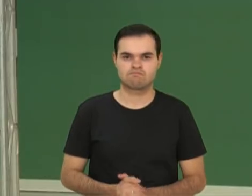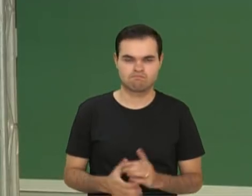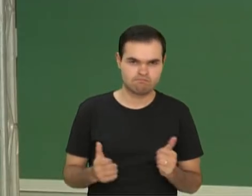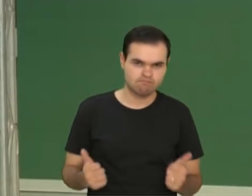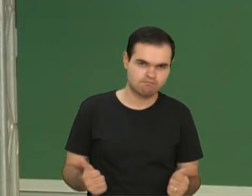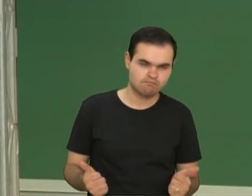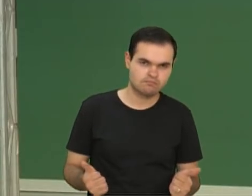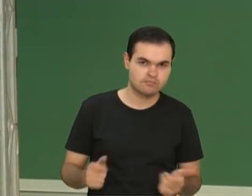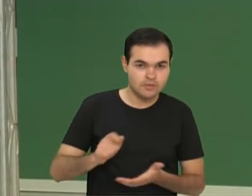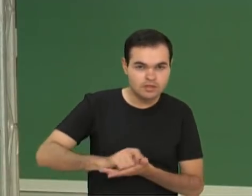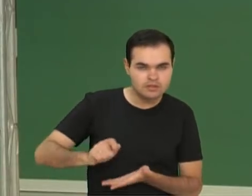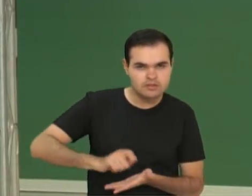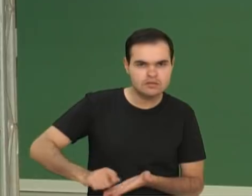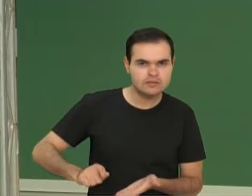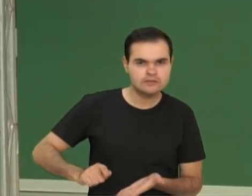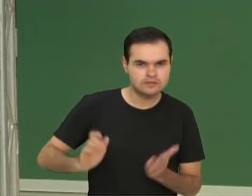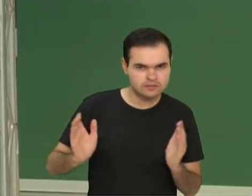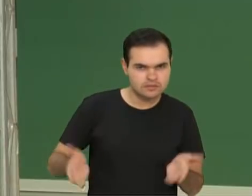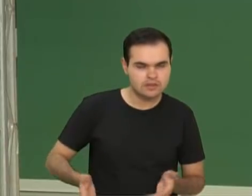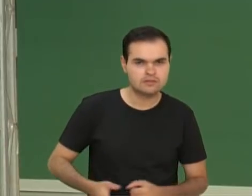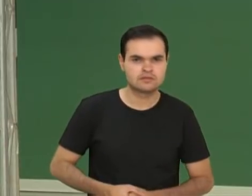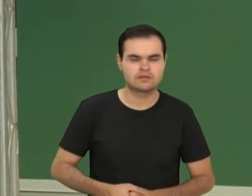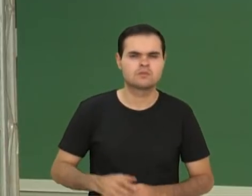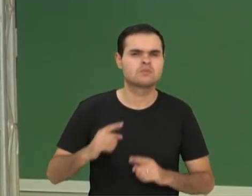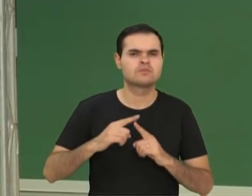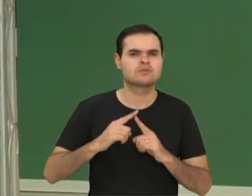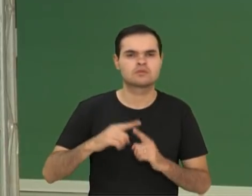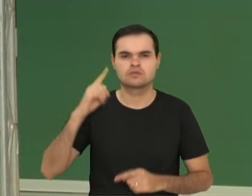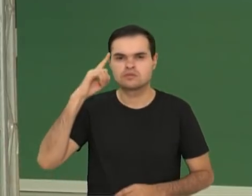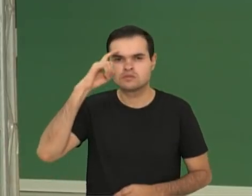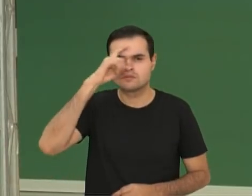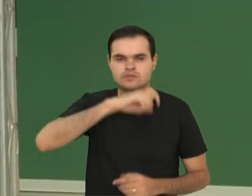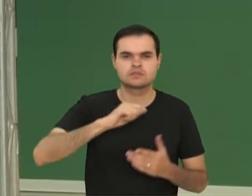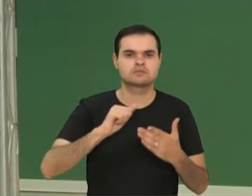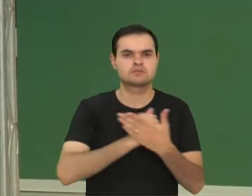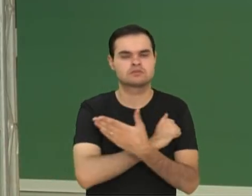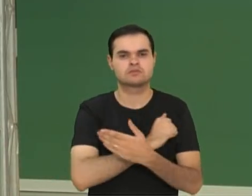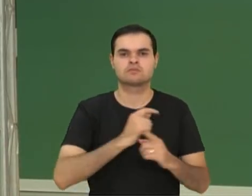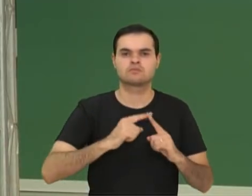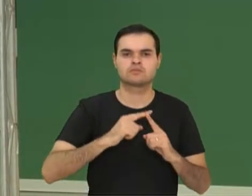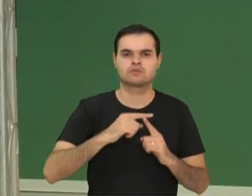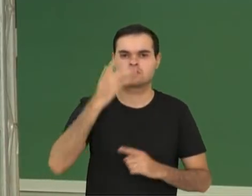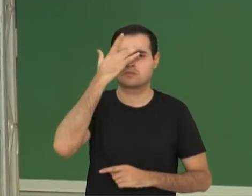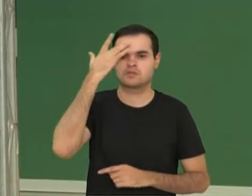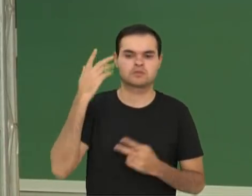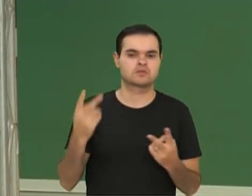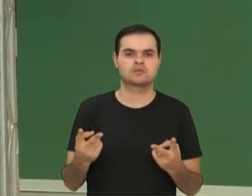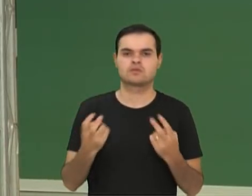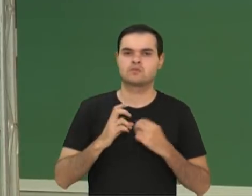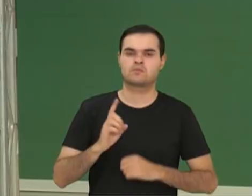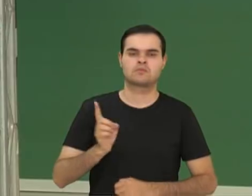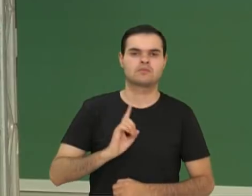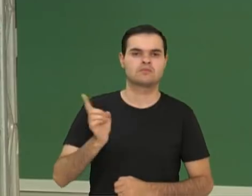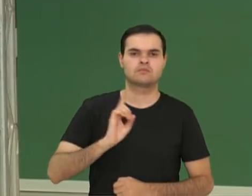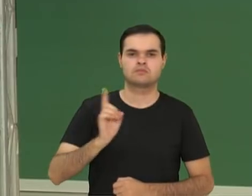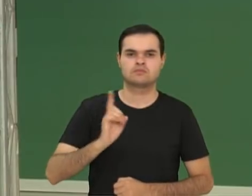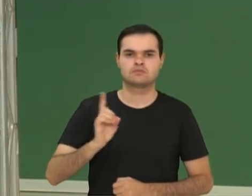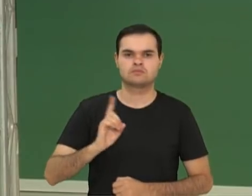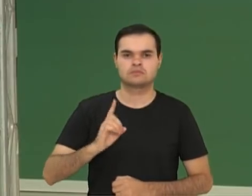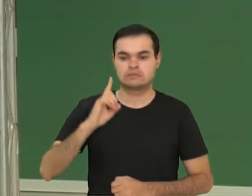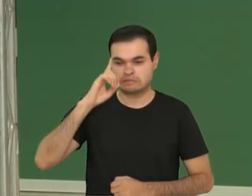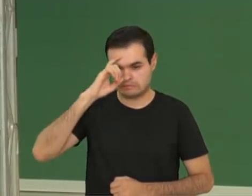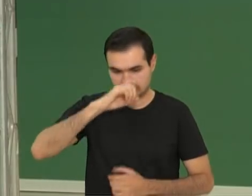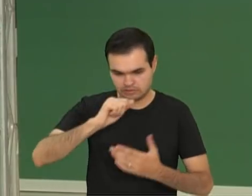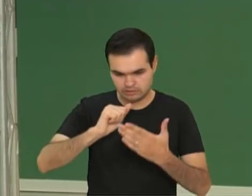Então, anotou? Por que é difícil retirar? Porque as pessoas não percebem a dificuldade de retirar